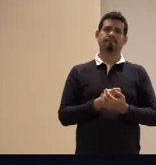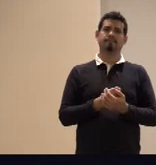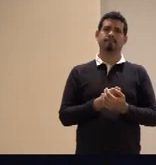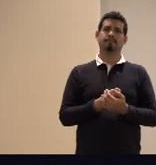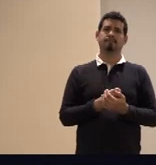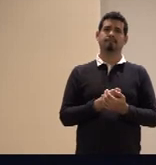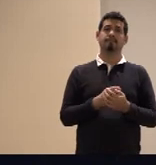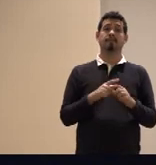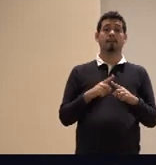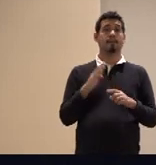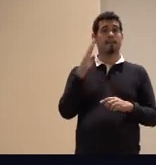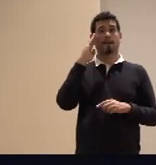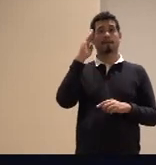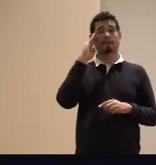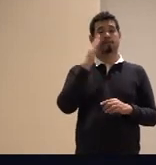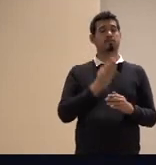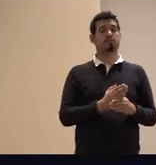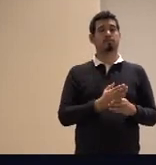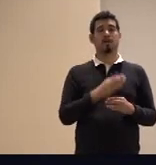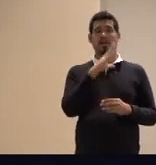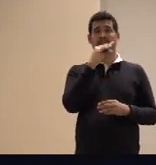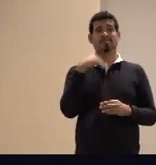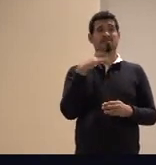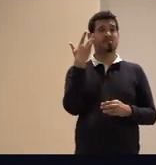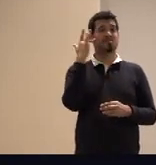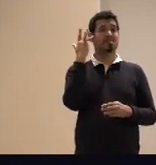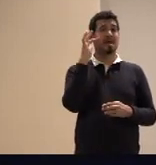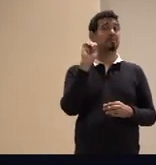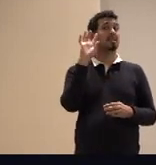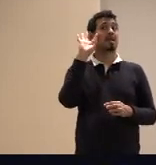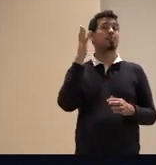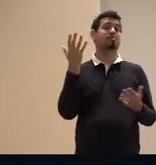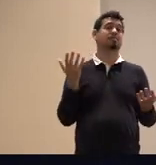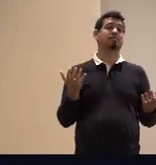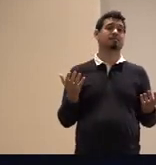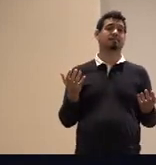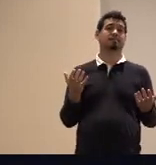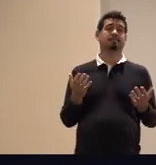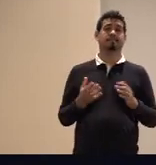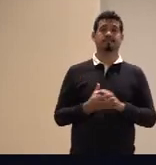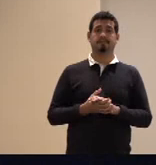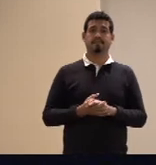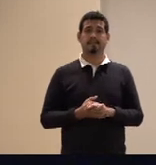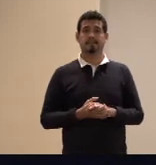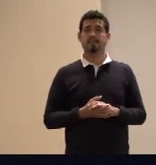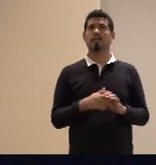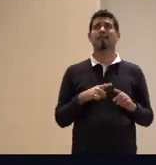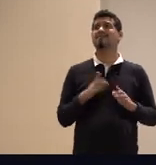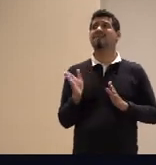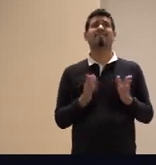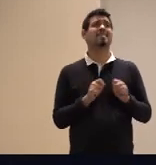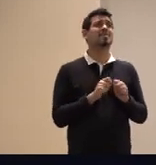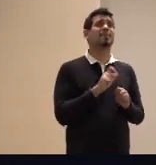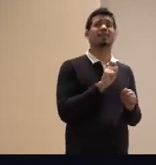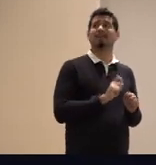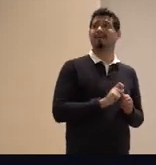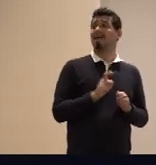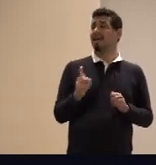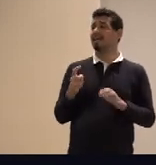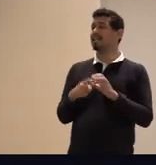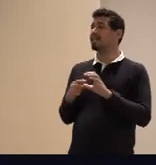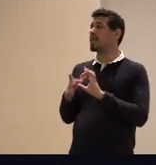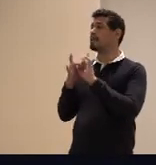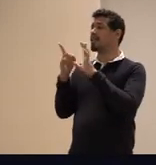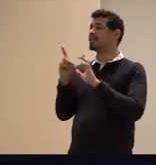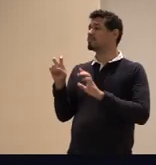principalmente com os adolescentes, que a gente não sabe que rumo está tomando, né? Para que lado que a gente corre, para onde que a gente vai. Se uma clínica libera em